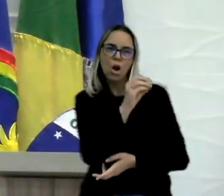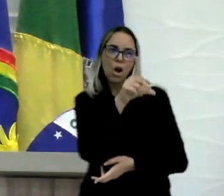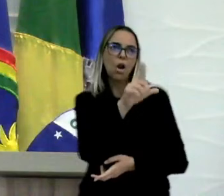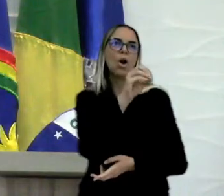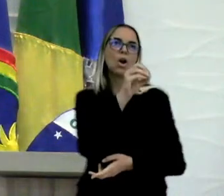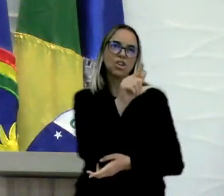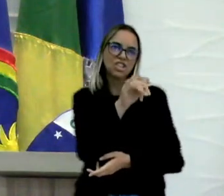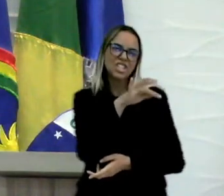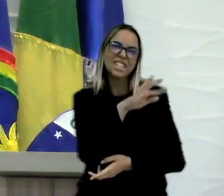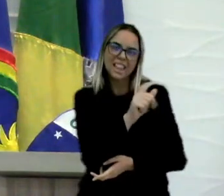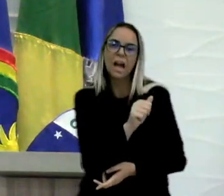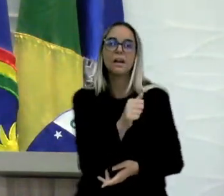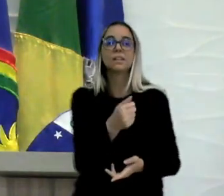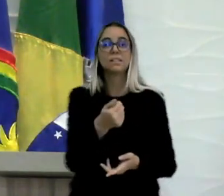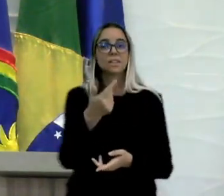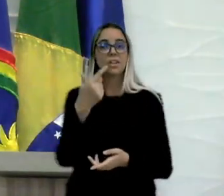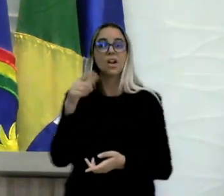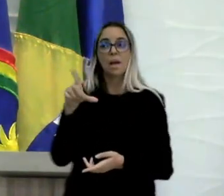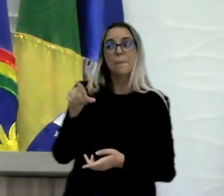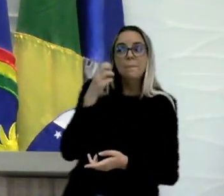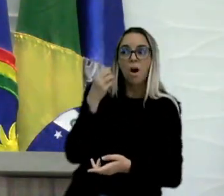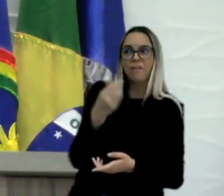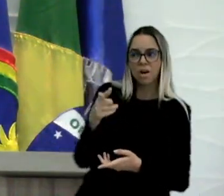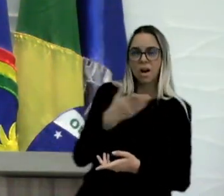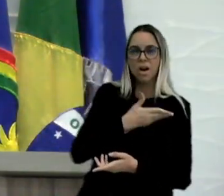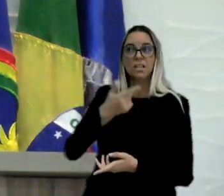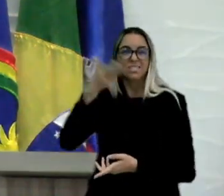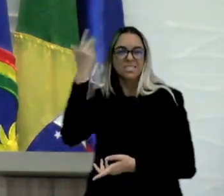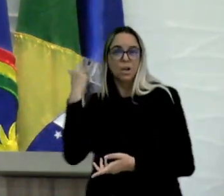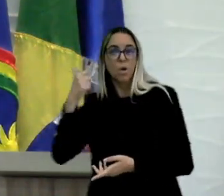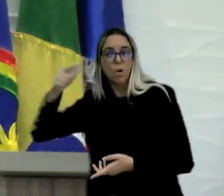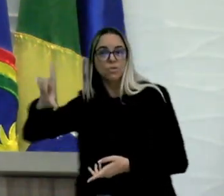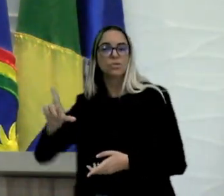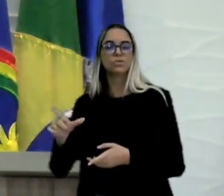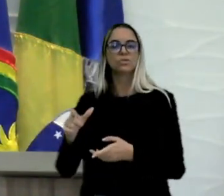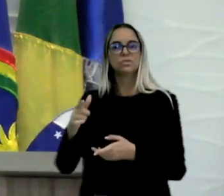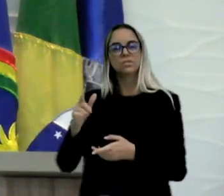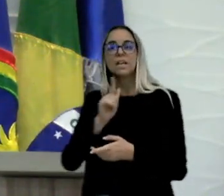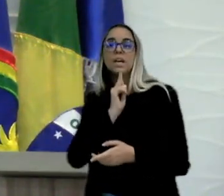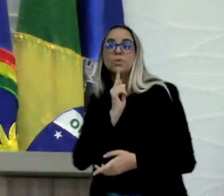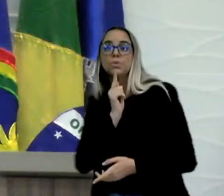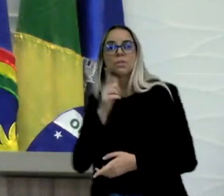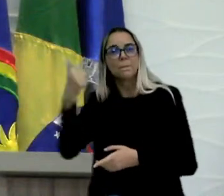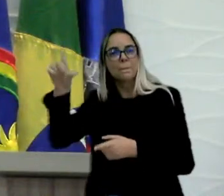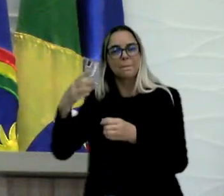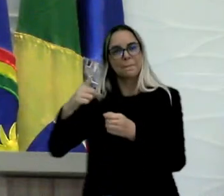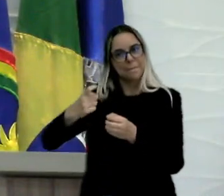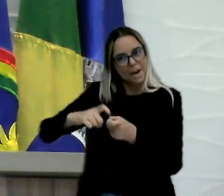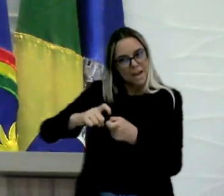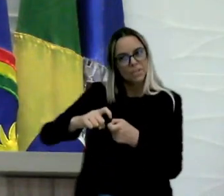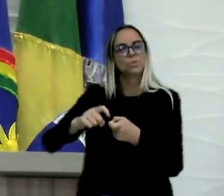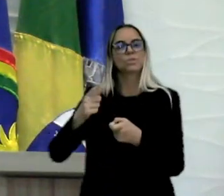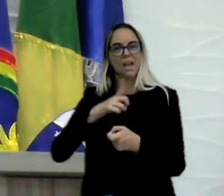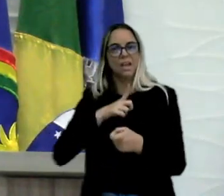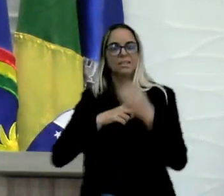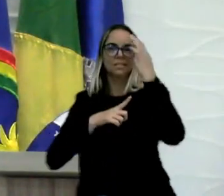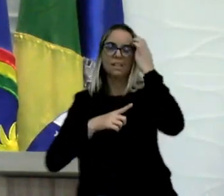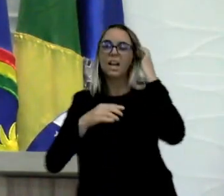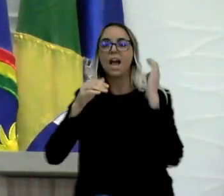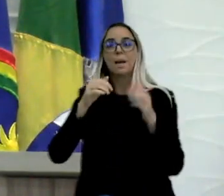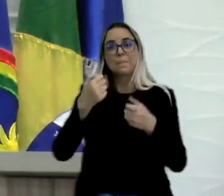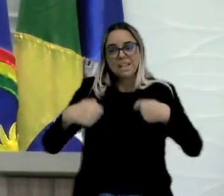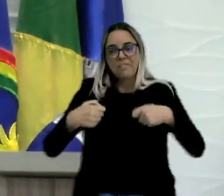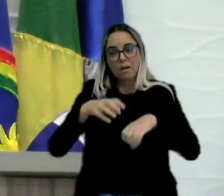aqui um out s para mostrar gar tinha que alugar carro e os pedet do nosso município tá